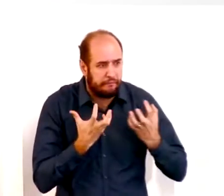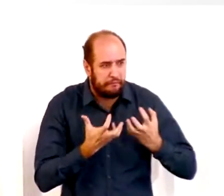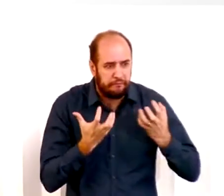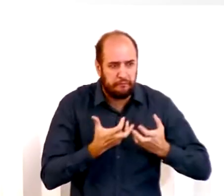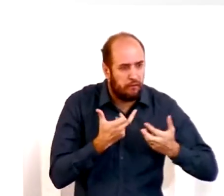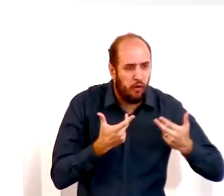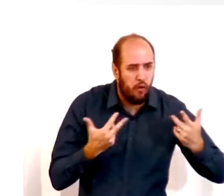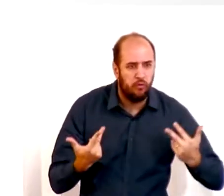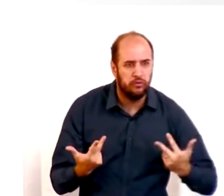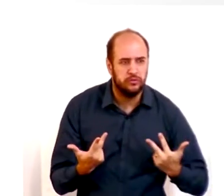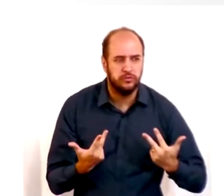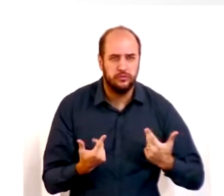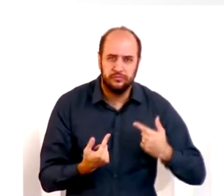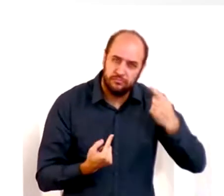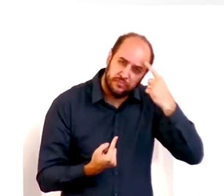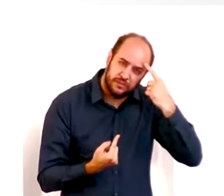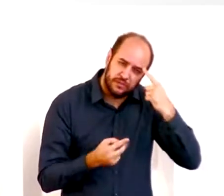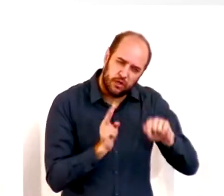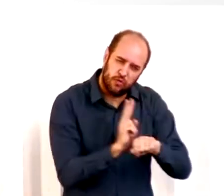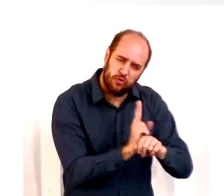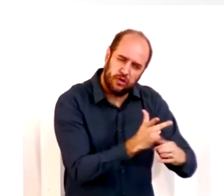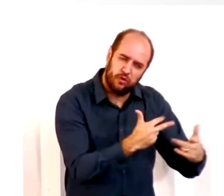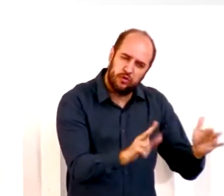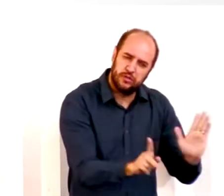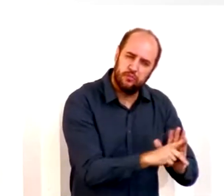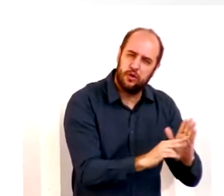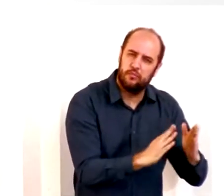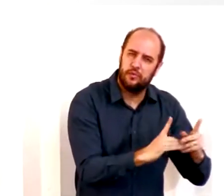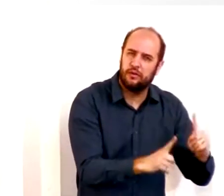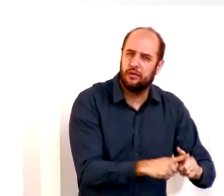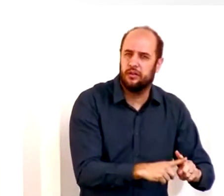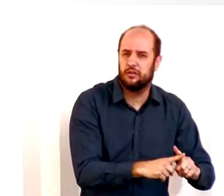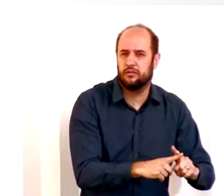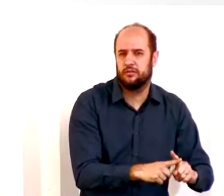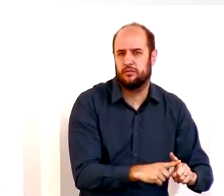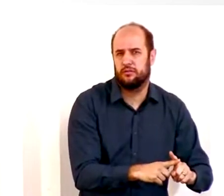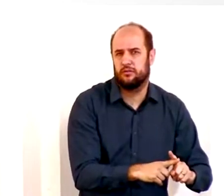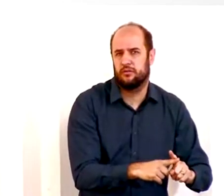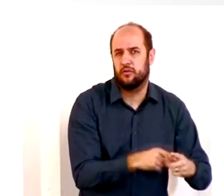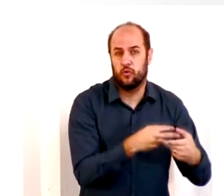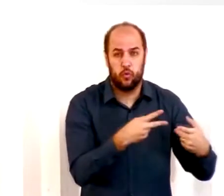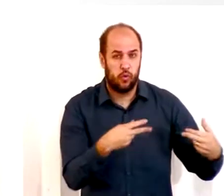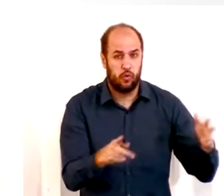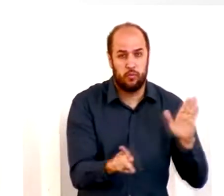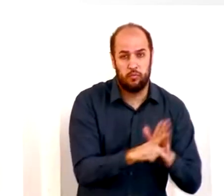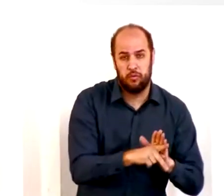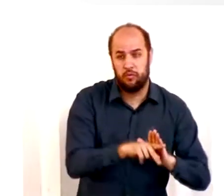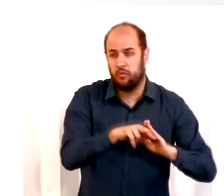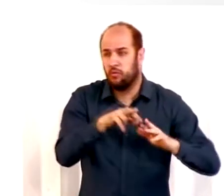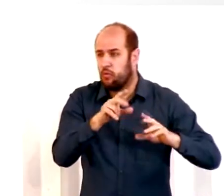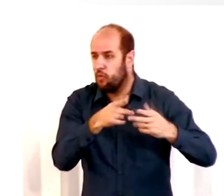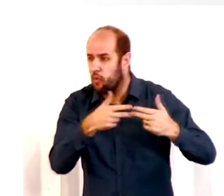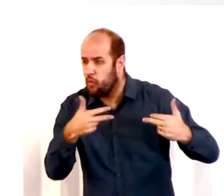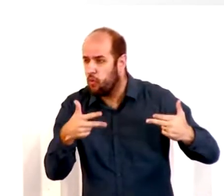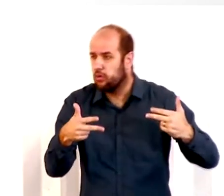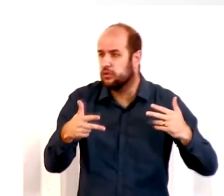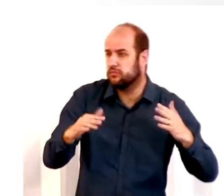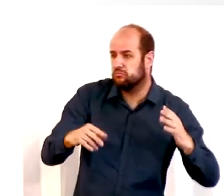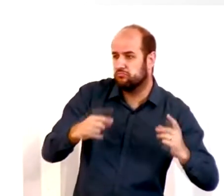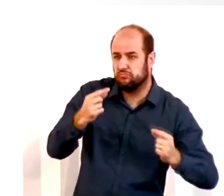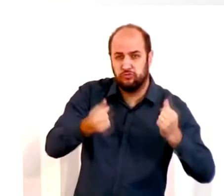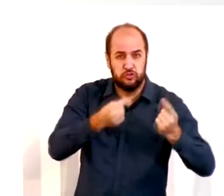ganância, lidando com os recursos dos outros? Já pensou o nível de tentação? Ele precisa ser alguém comedido,